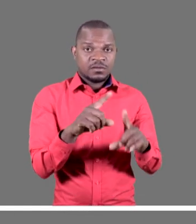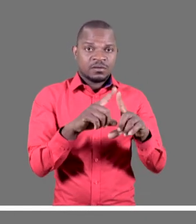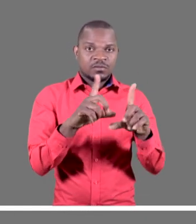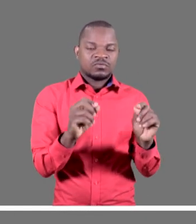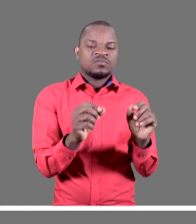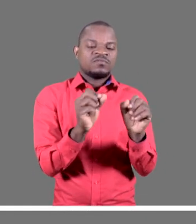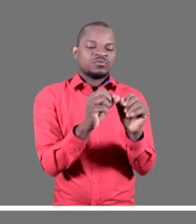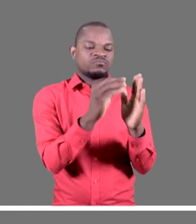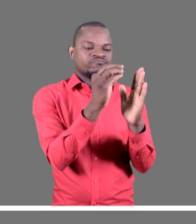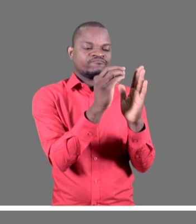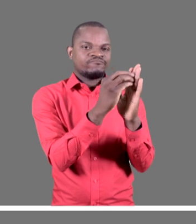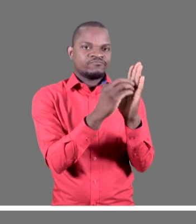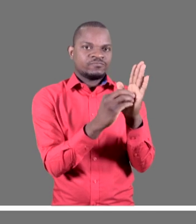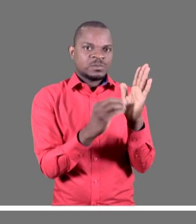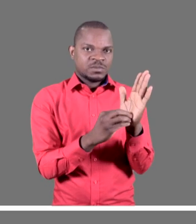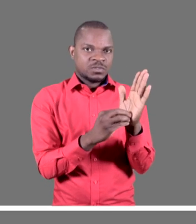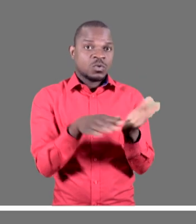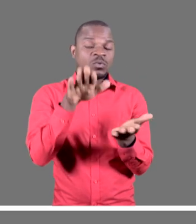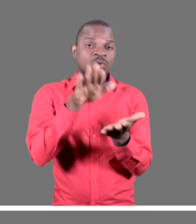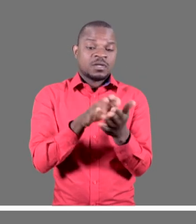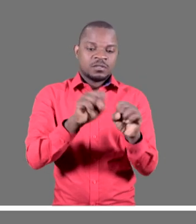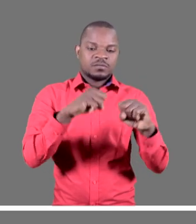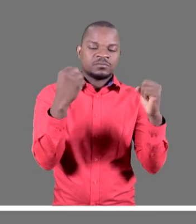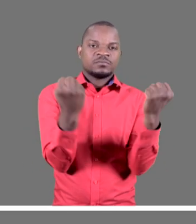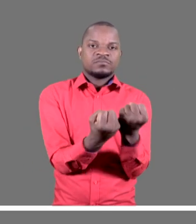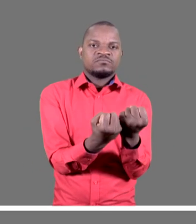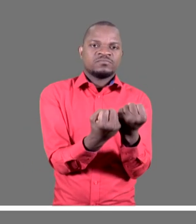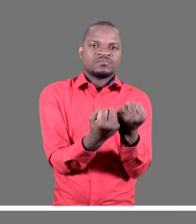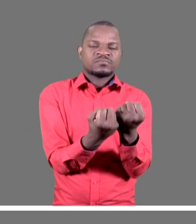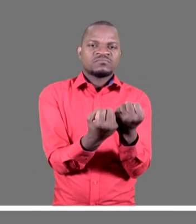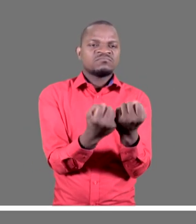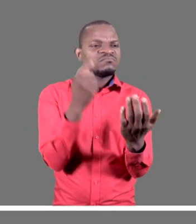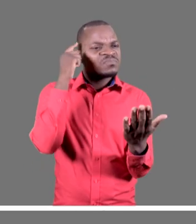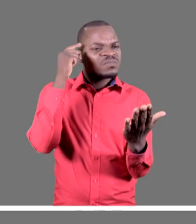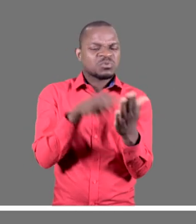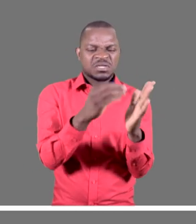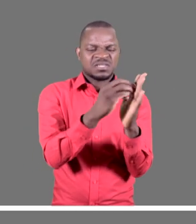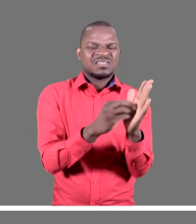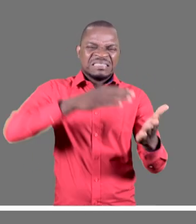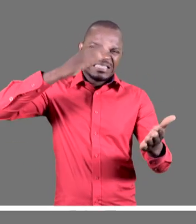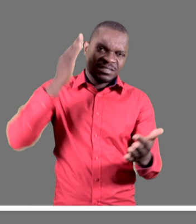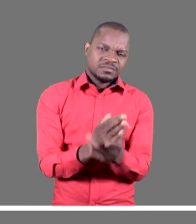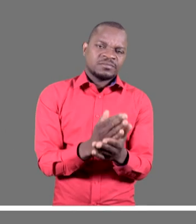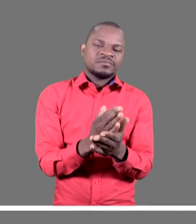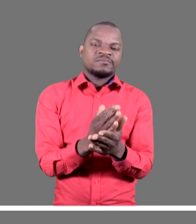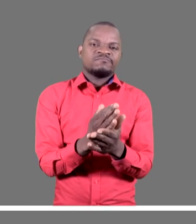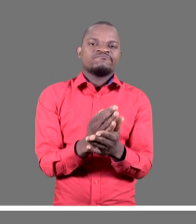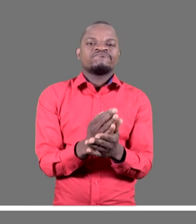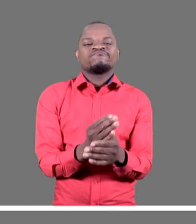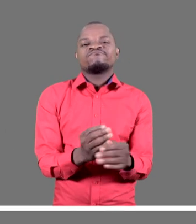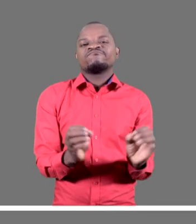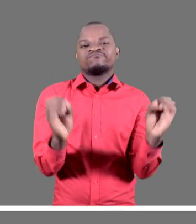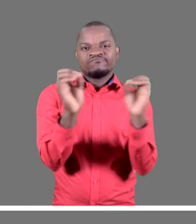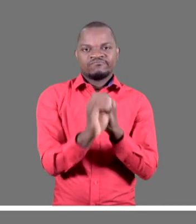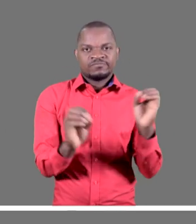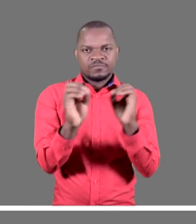de modo que a estatística, dentro das nossas próprias associações, não sejam as mais execuíveis. Mas, no